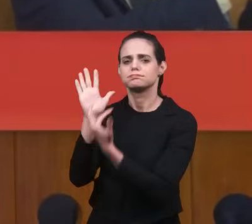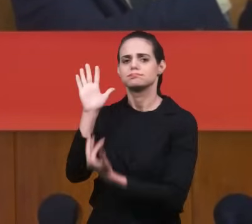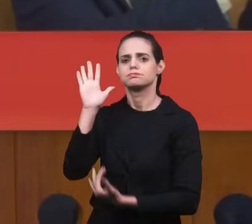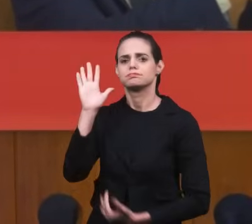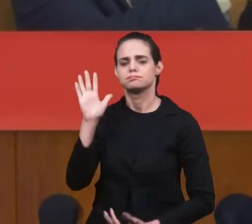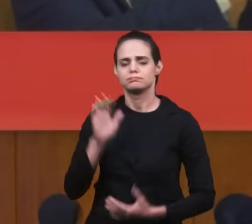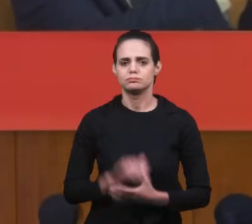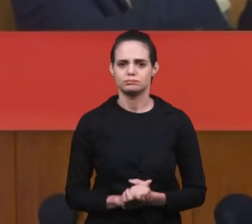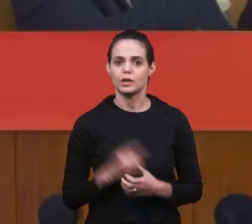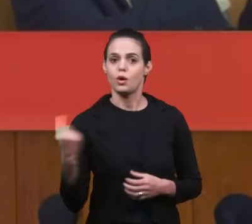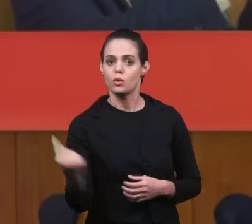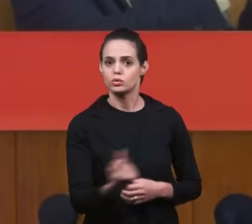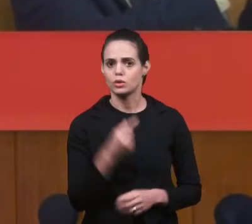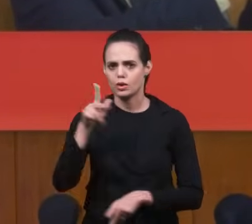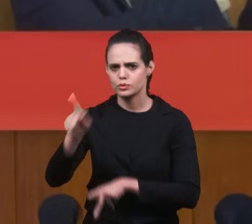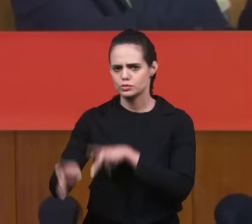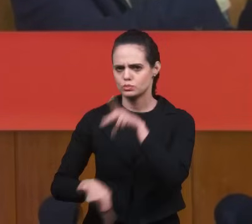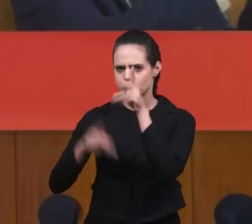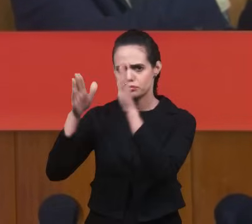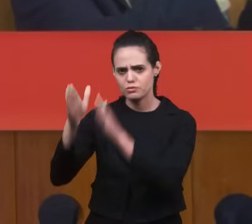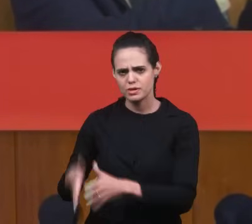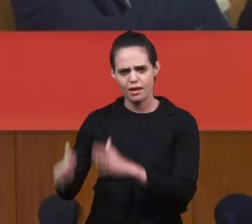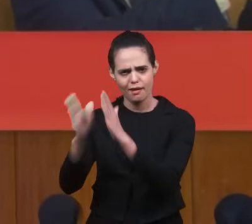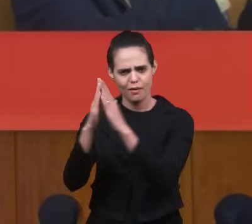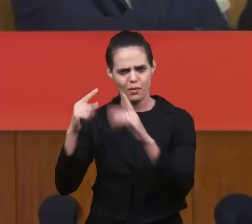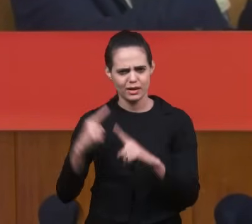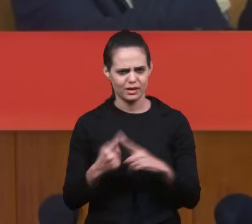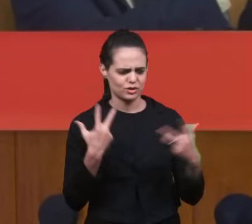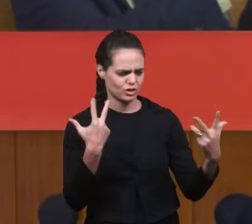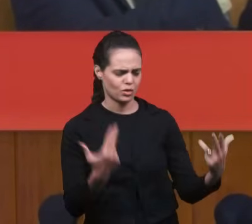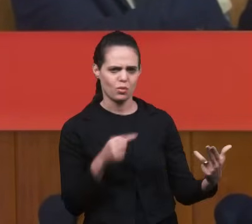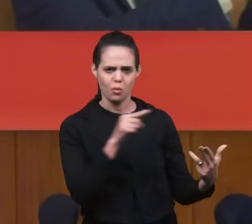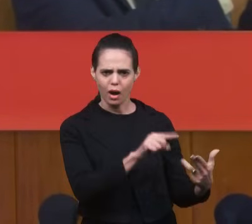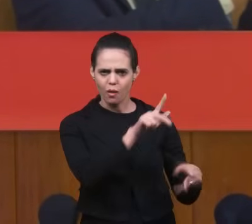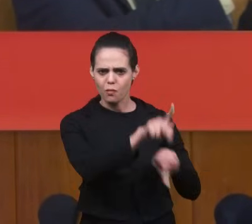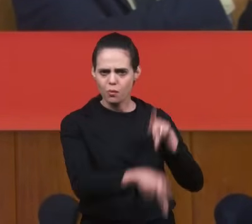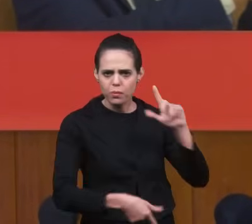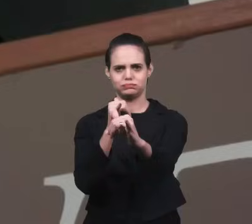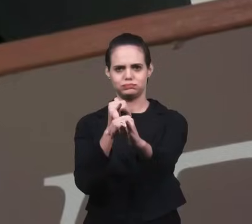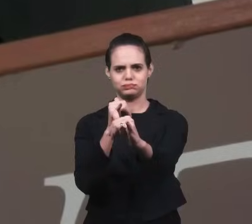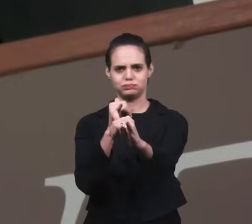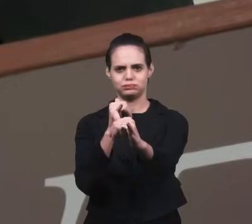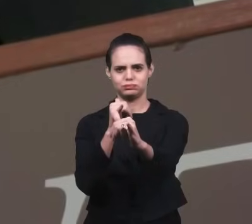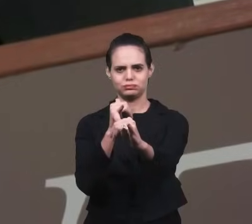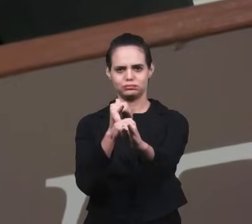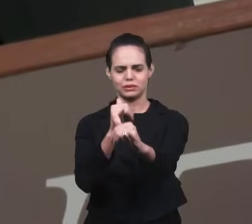fazer isso. A igreja não pode. Israel fez e os resultados estão aí.